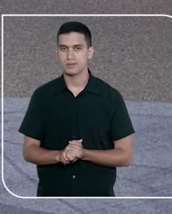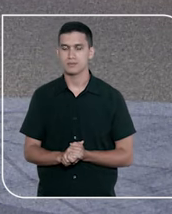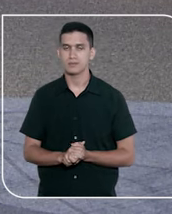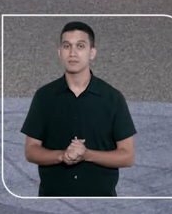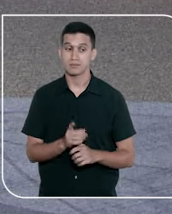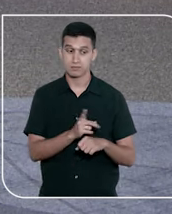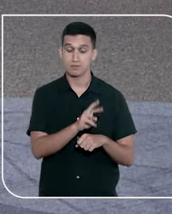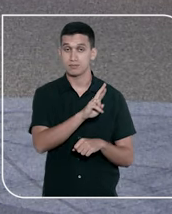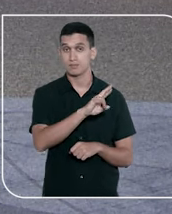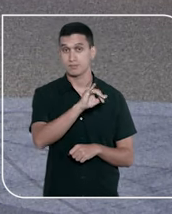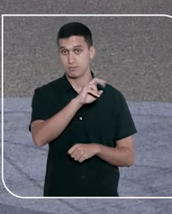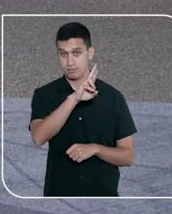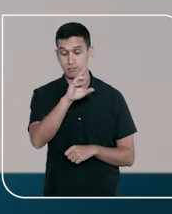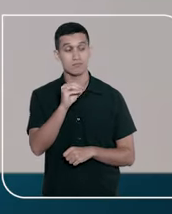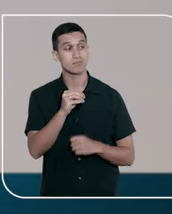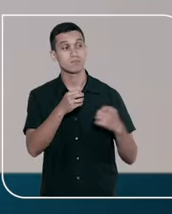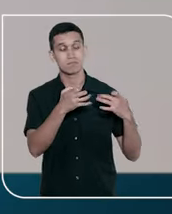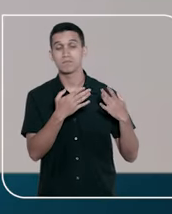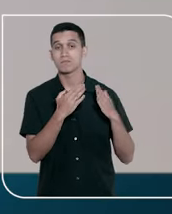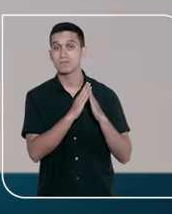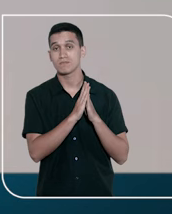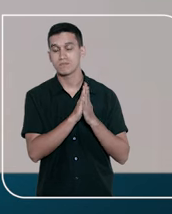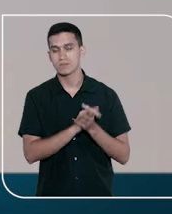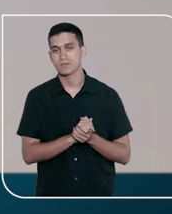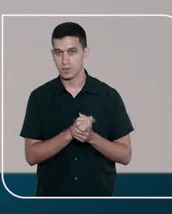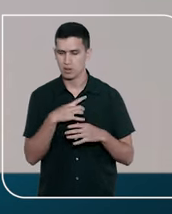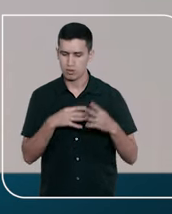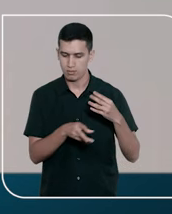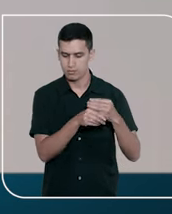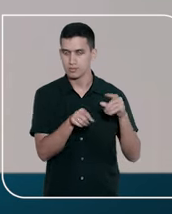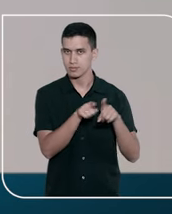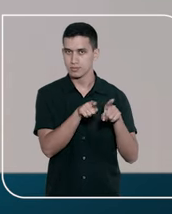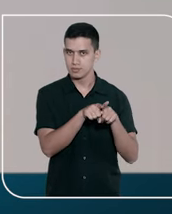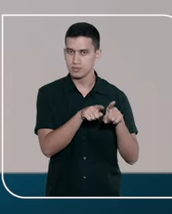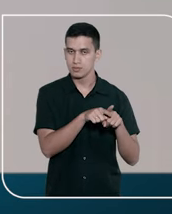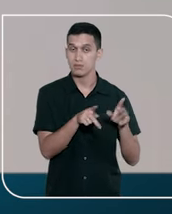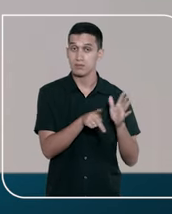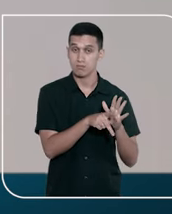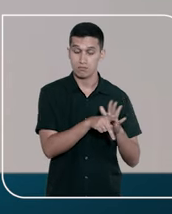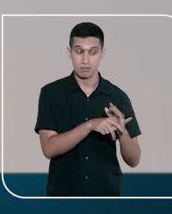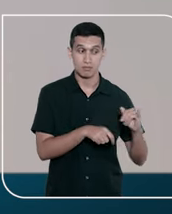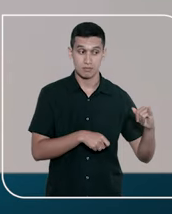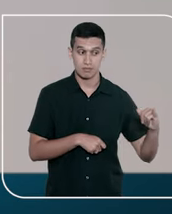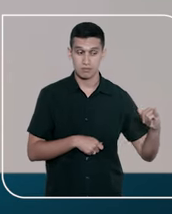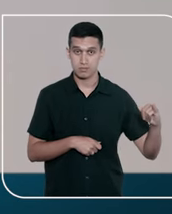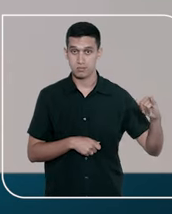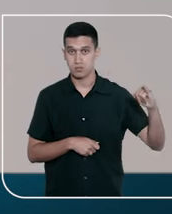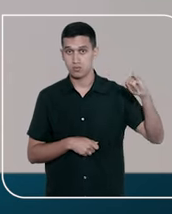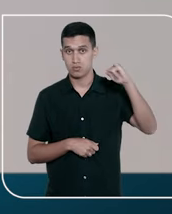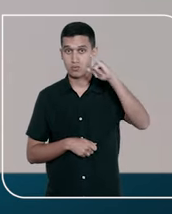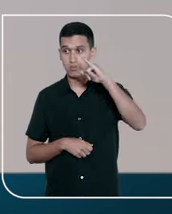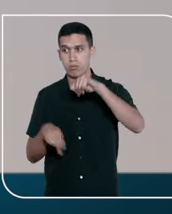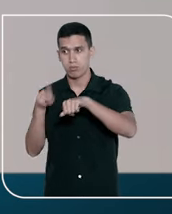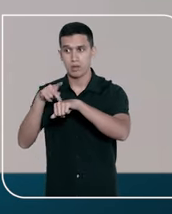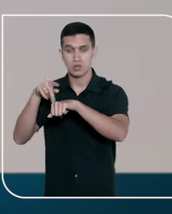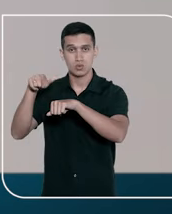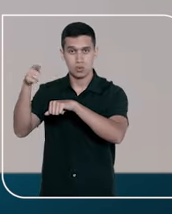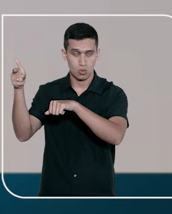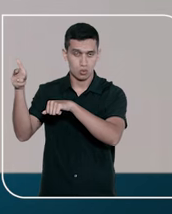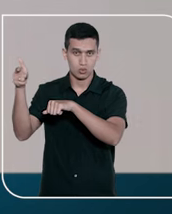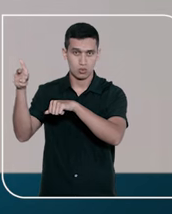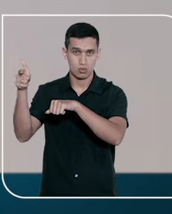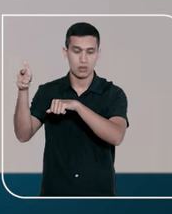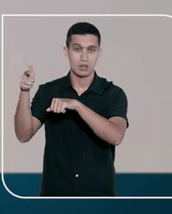Ricardo, por favor. Eu acrescentaria que no transporte internacional, porque se aplicam as normas da Convenção de Montreal,